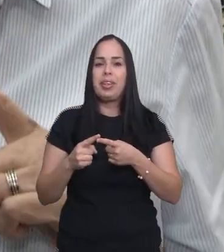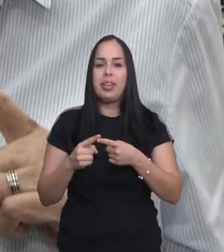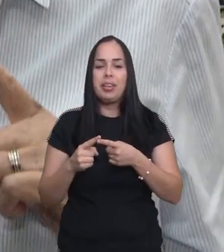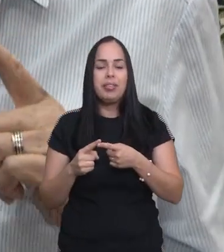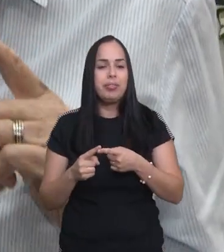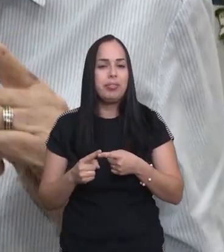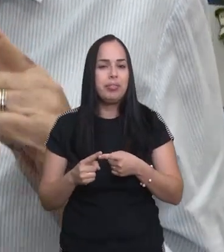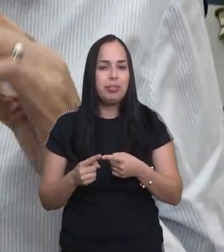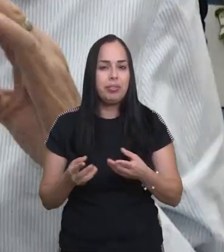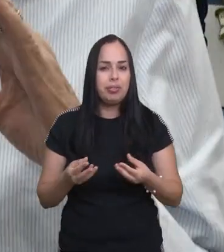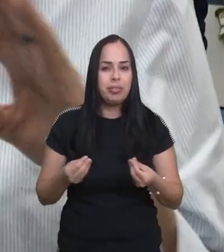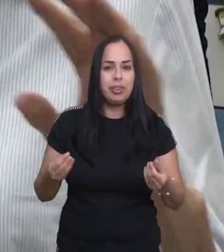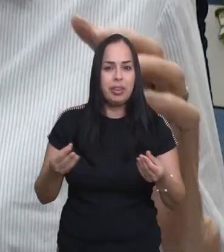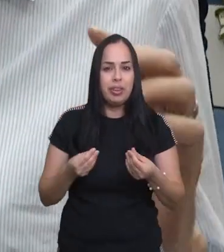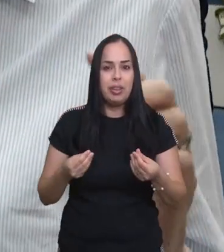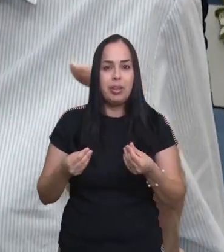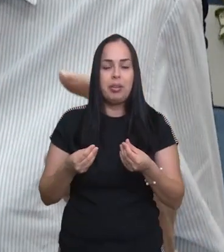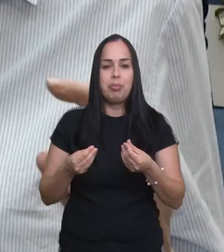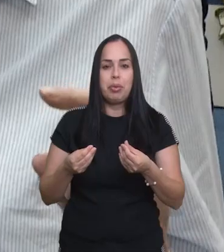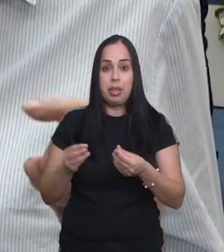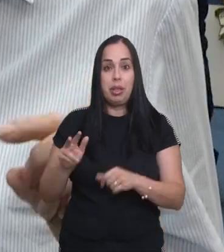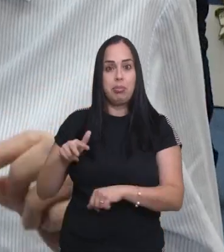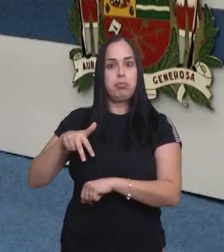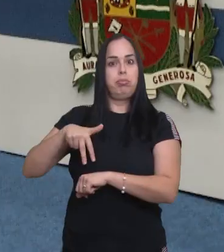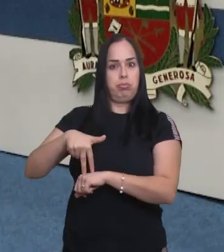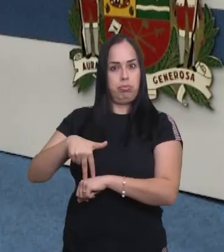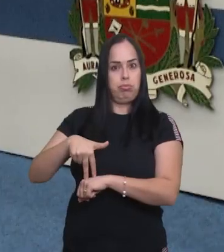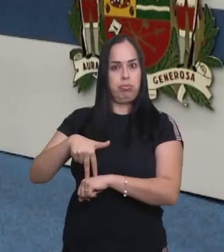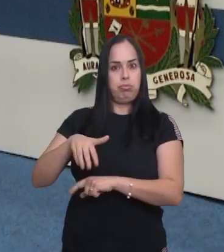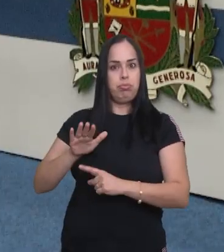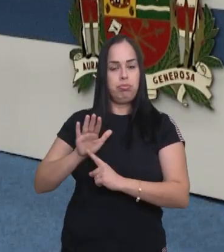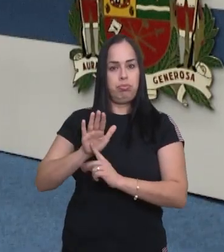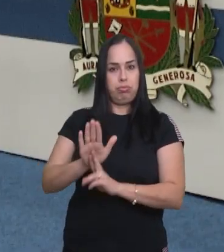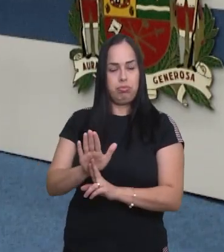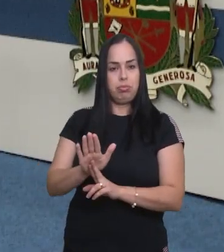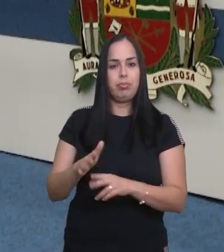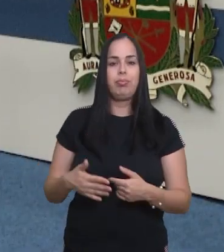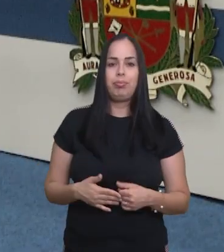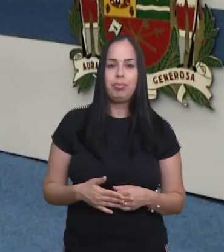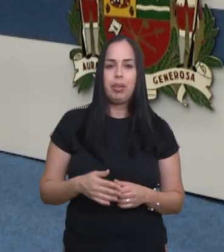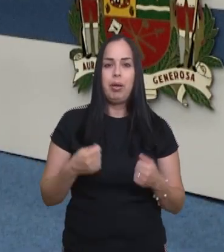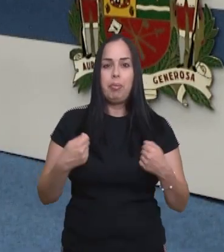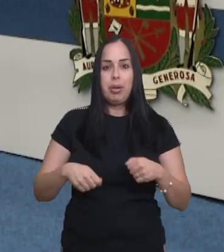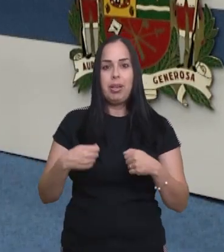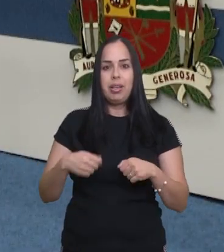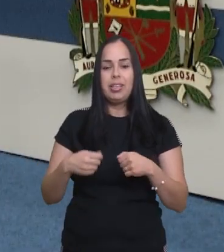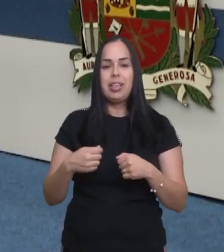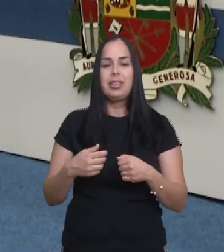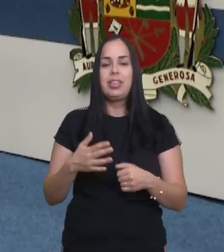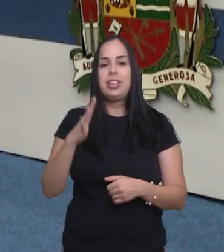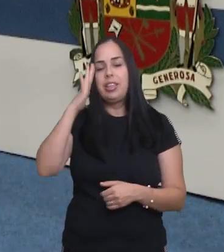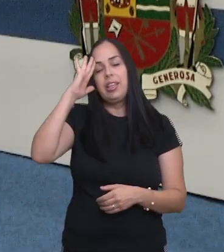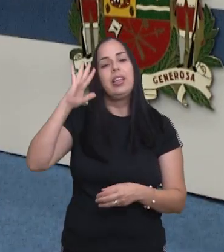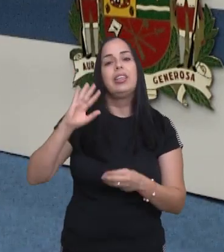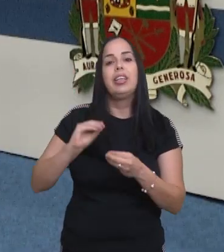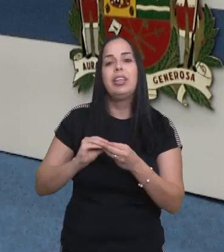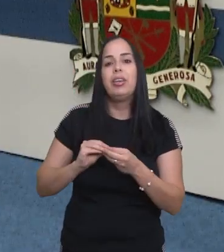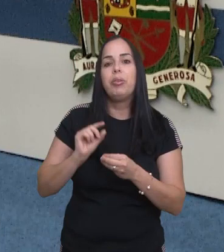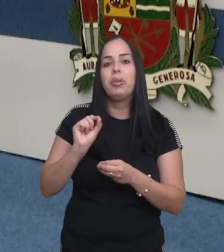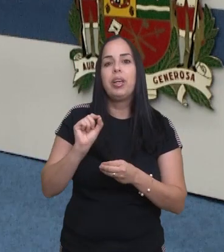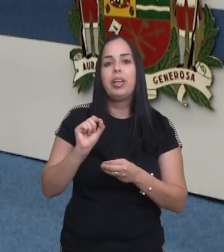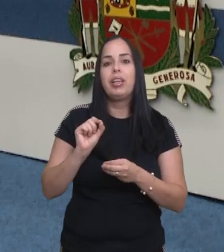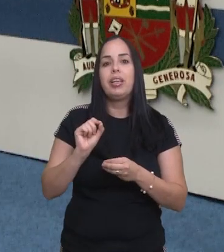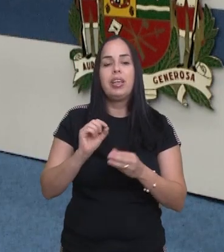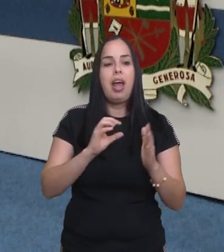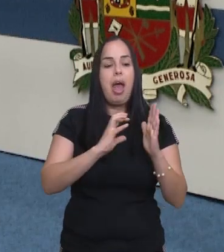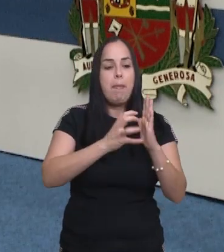que ocupar esse espaço. Isso é uma coisa que deve ser entendido como apartidária. A importância da